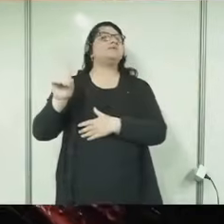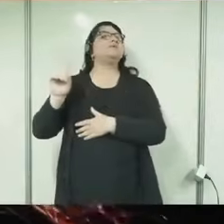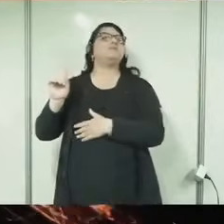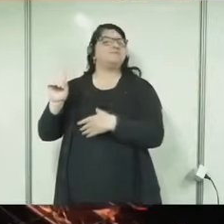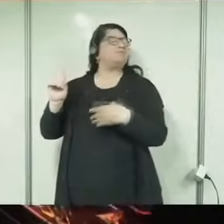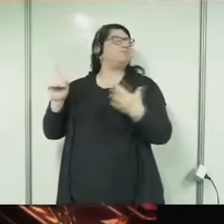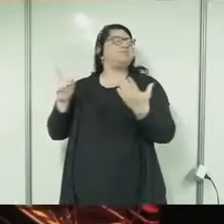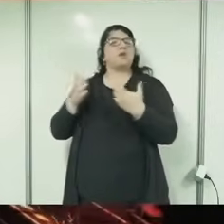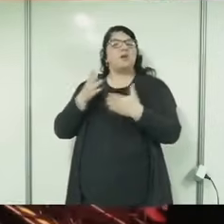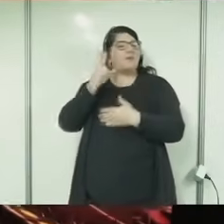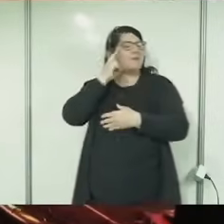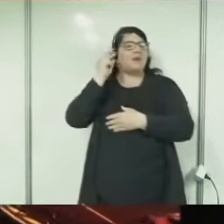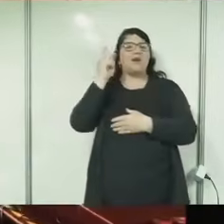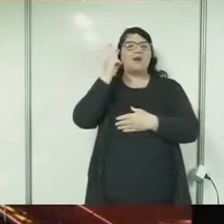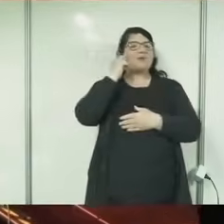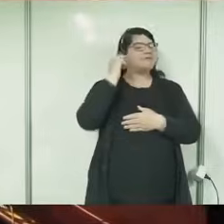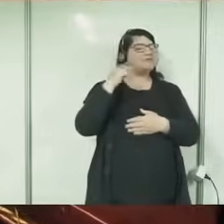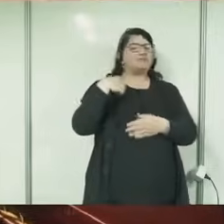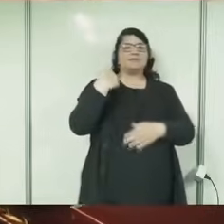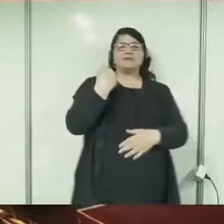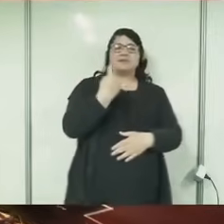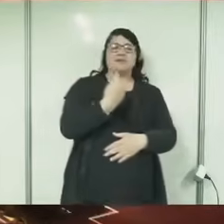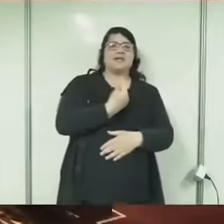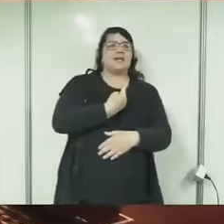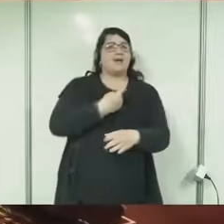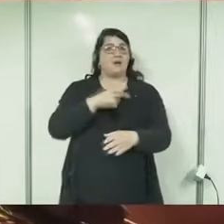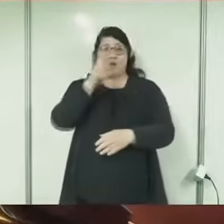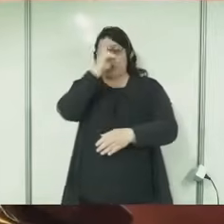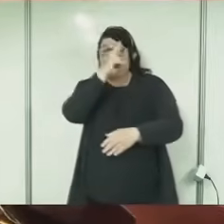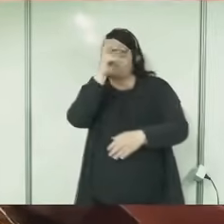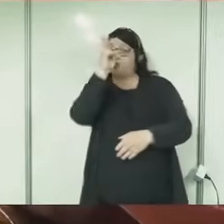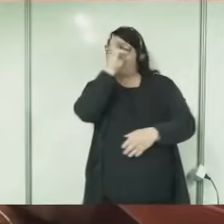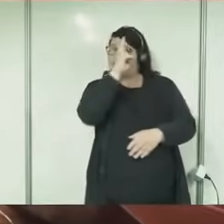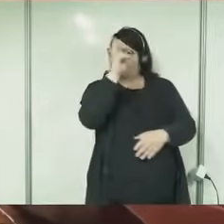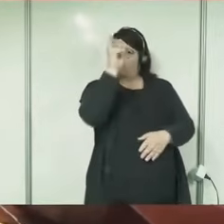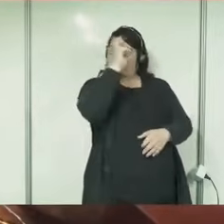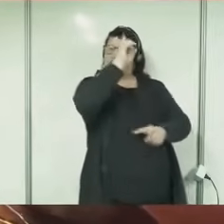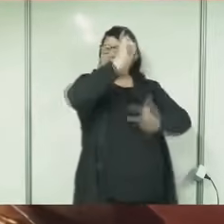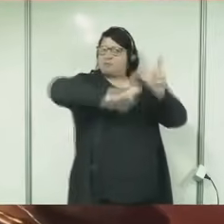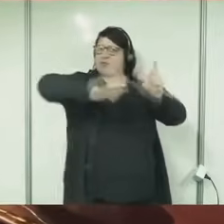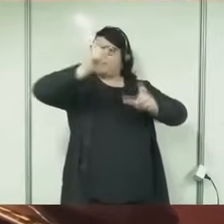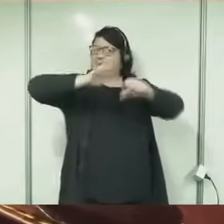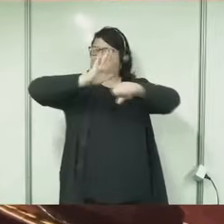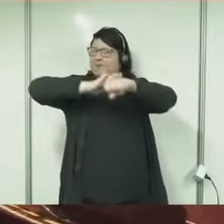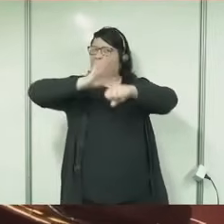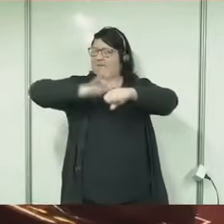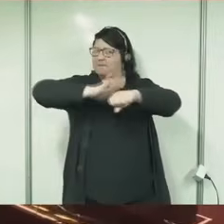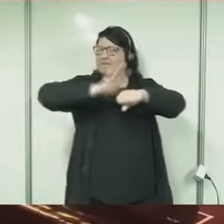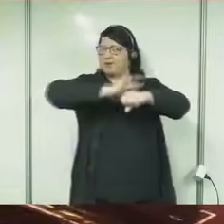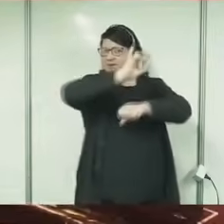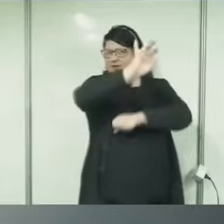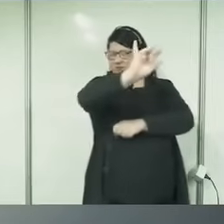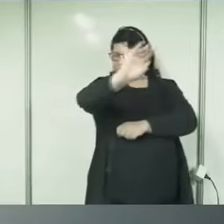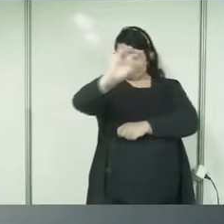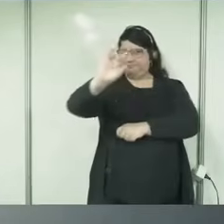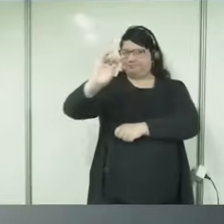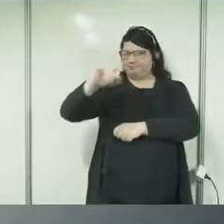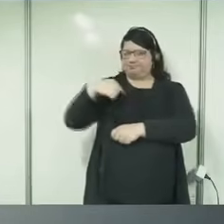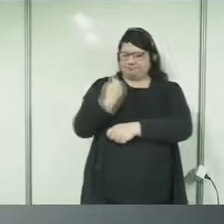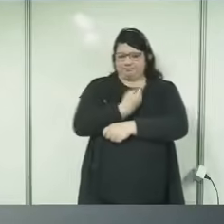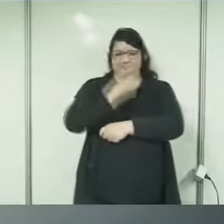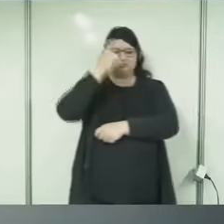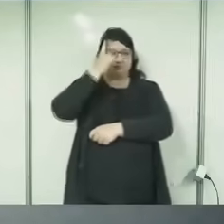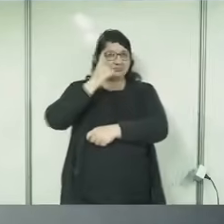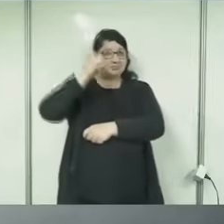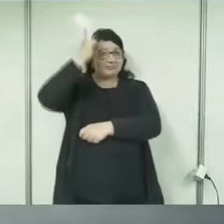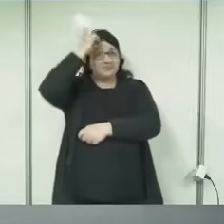Cada um de nós compõe a sua história, cada ser em si carrega o dom de ser capaz